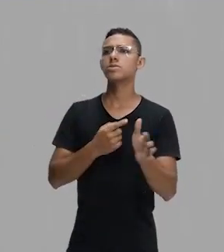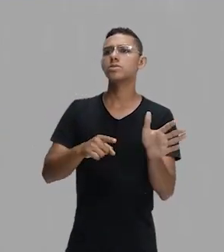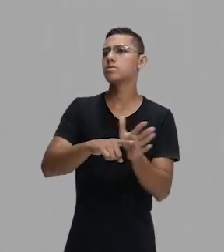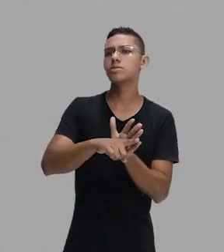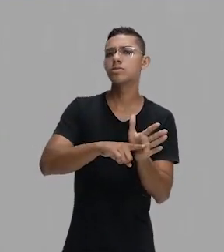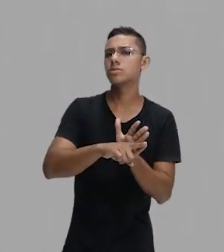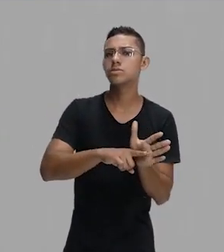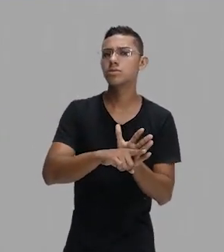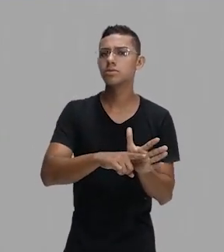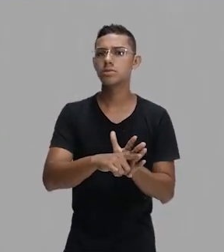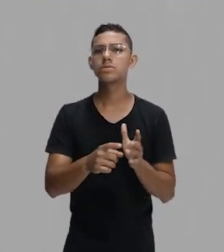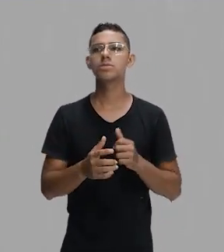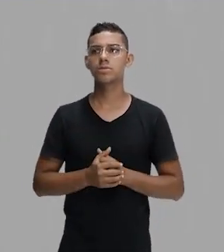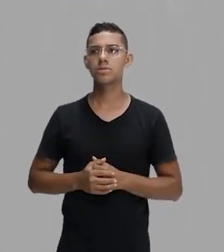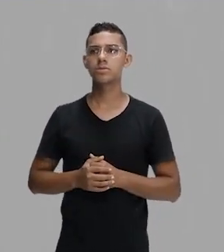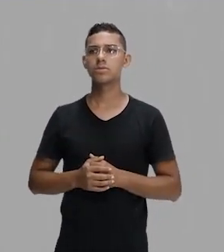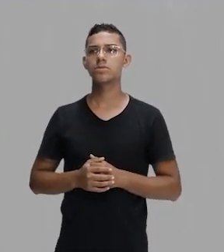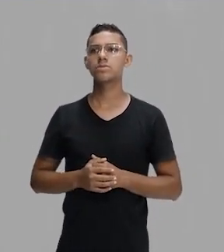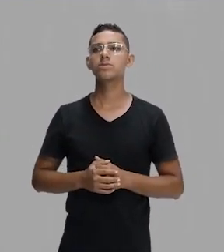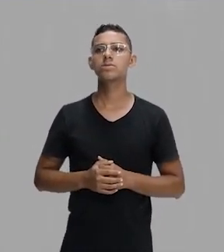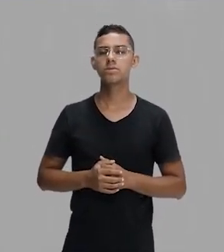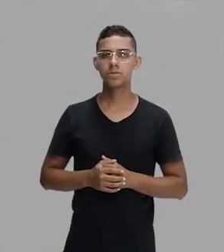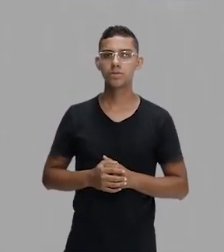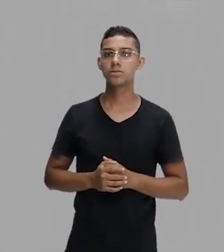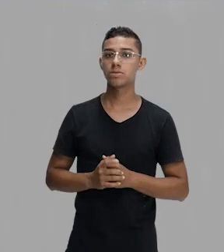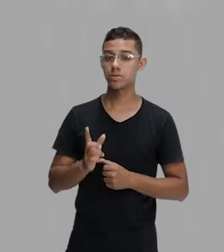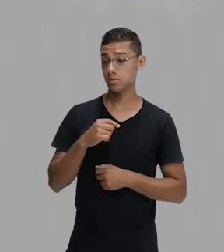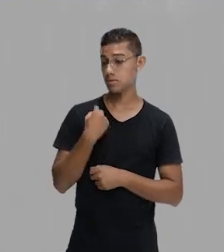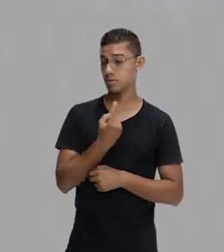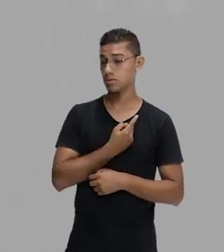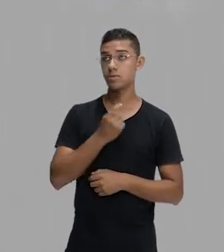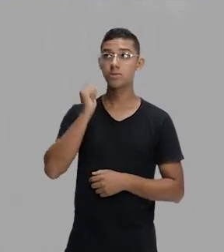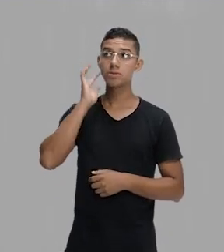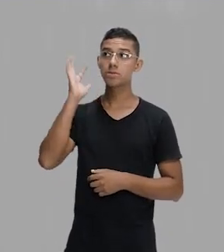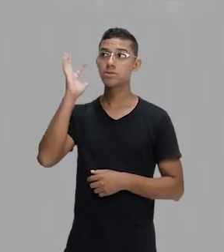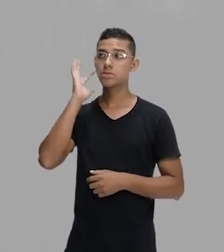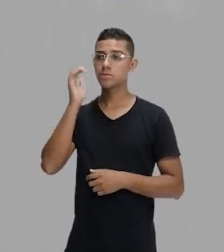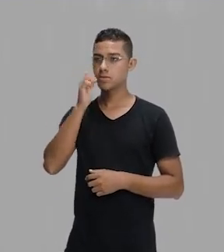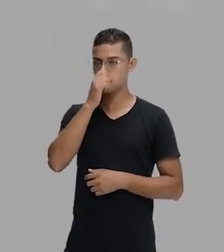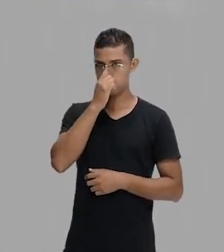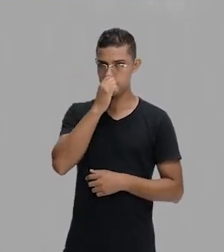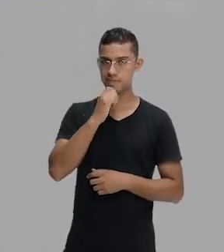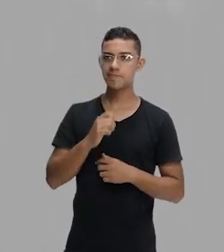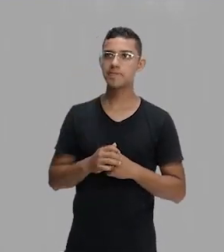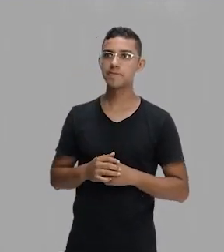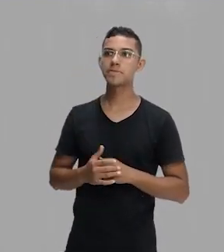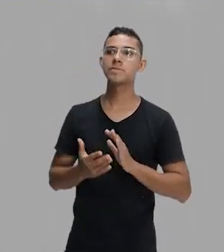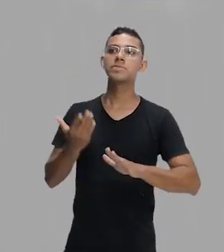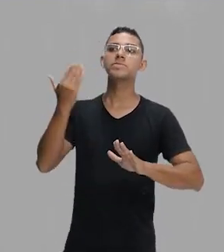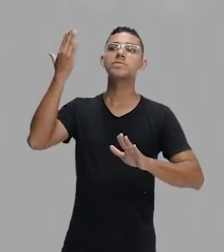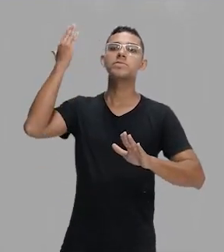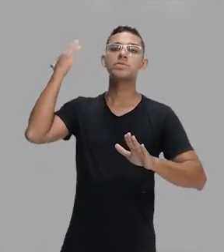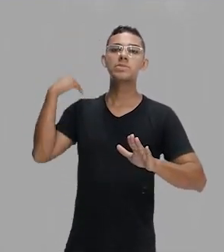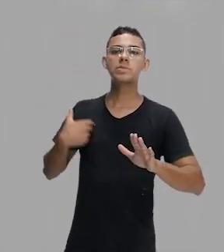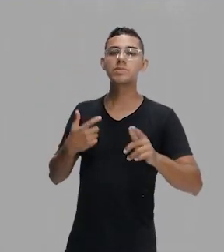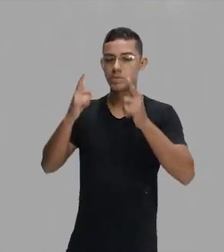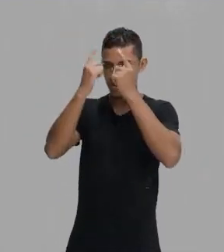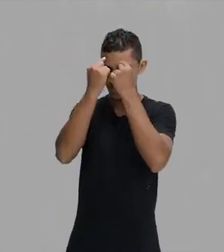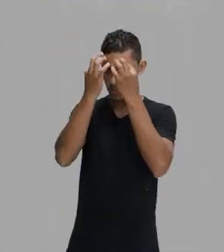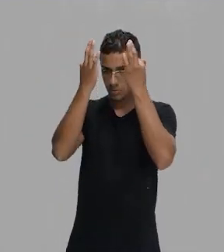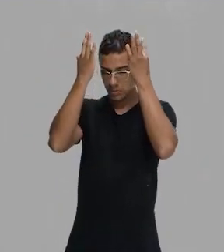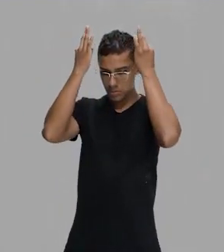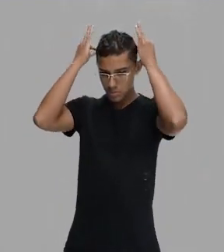só isso, certo? Quando nós vamos nos debruçar, quando os gregos falavam no pathos, por exemplo,